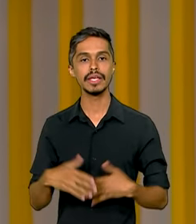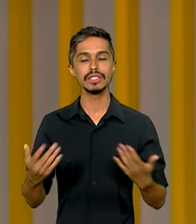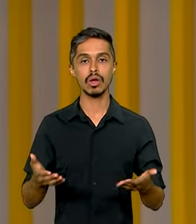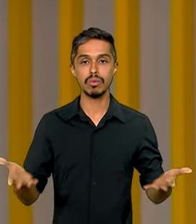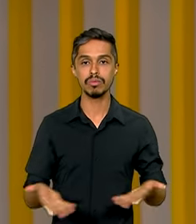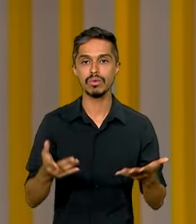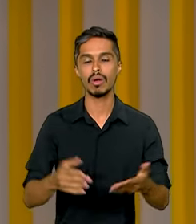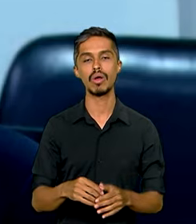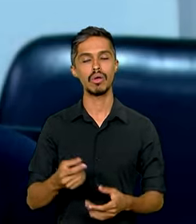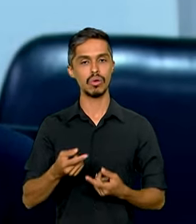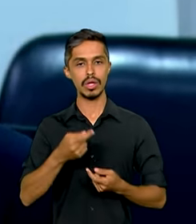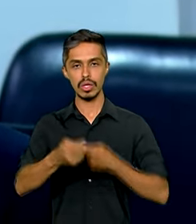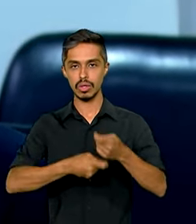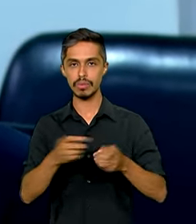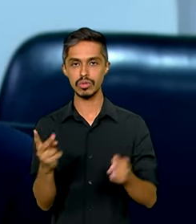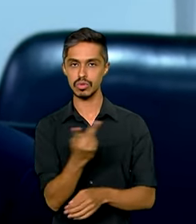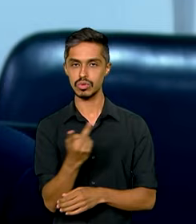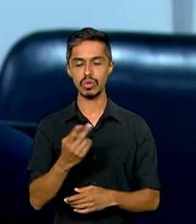dois países.